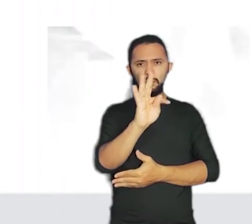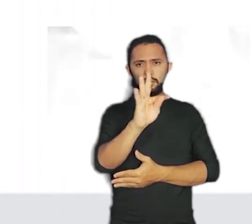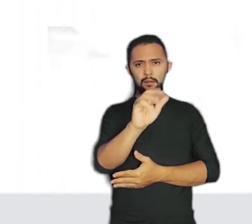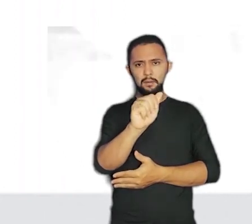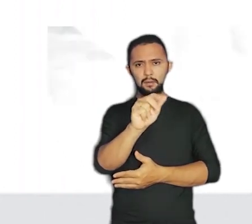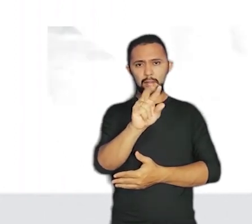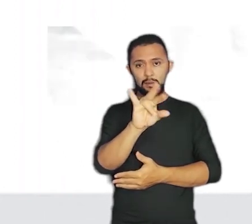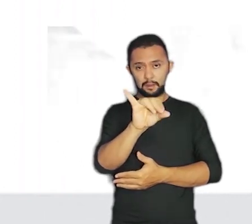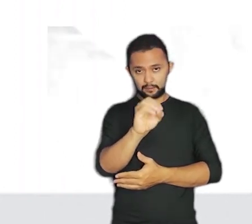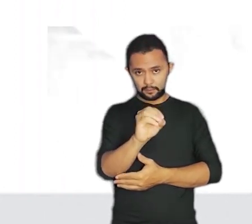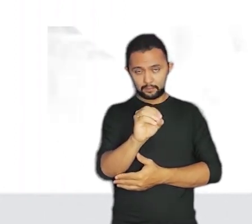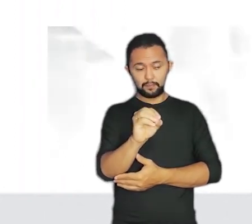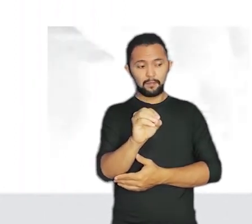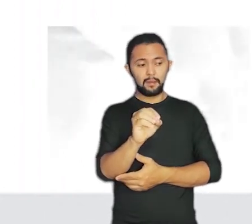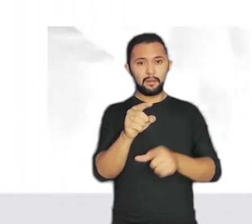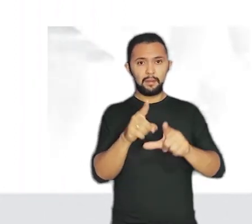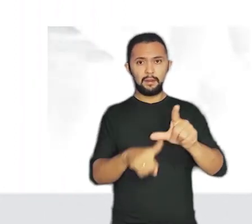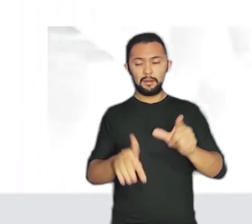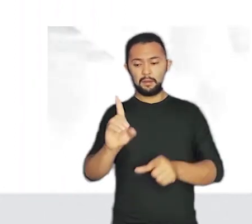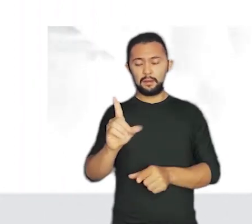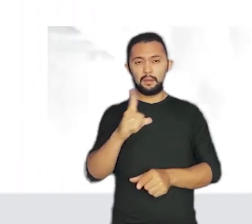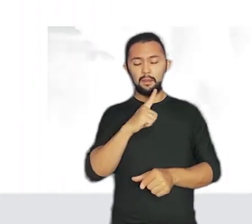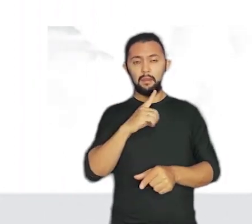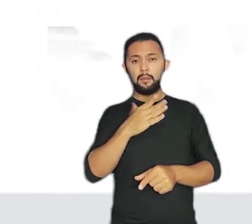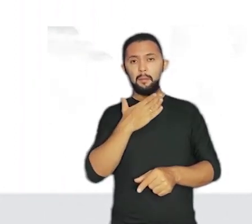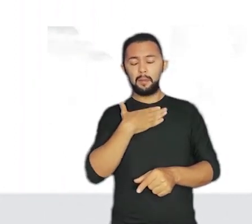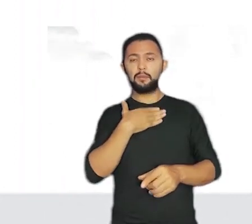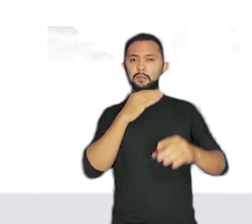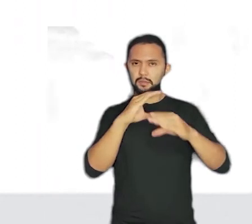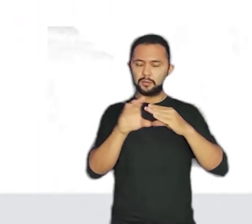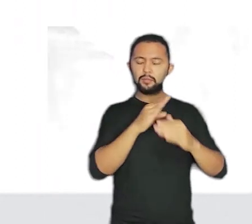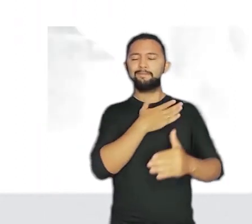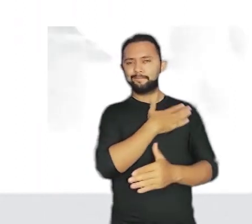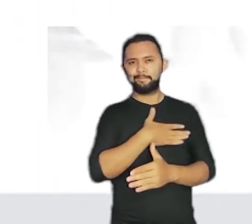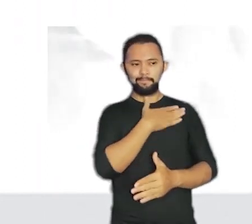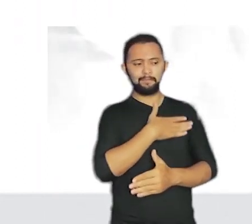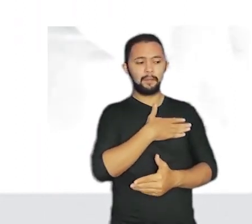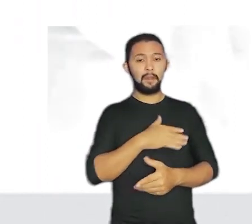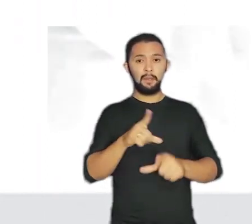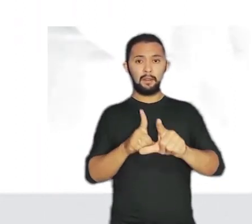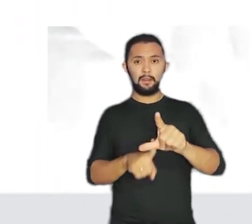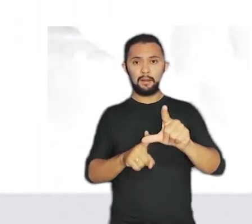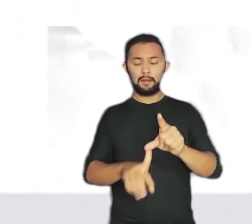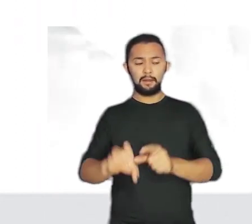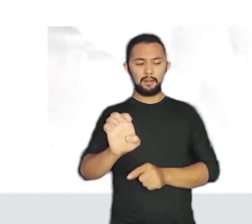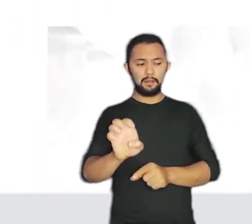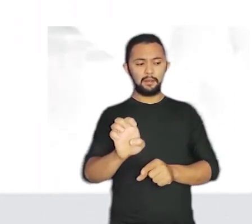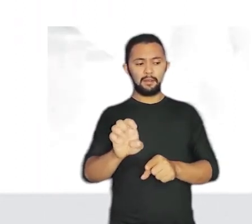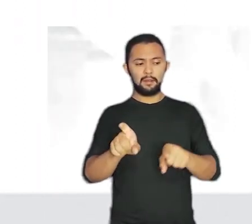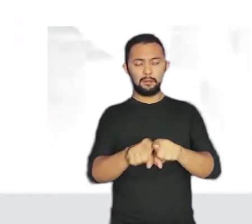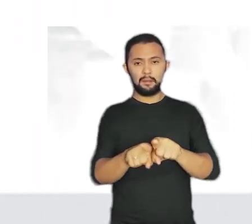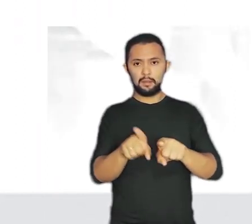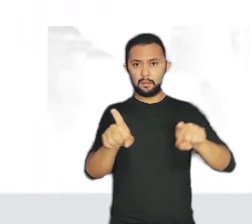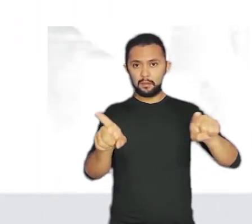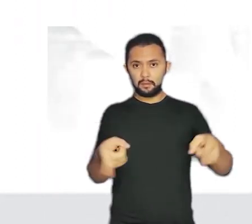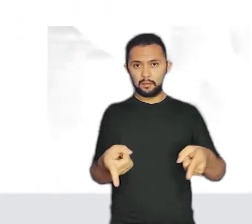cantor preferido, tá? E na letra E, temos mesmo que ir, mamãe não espera, tá? Então eu tenho um termo aqui também destacado entre